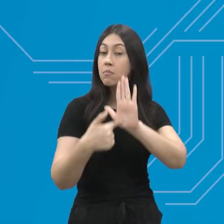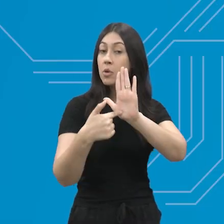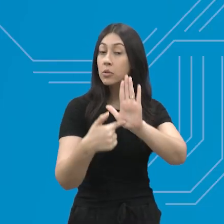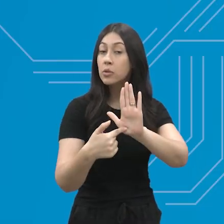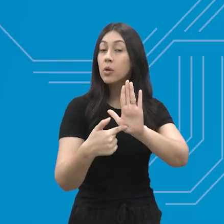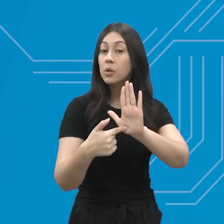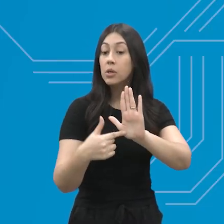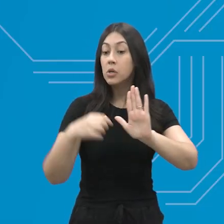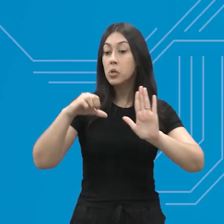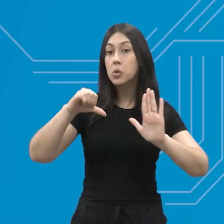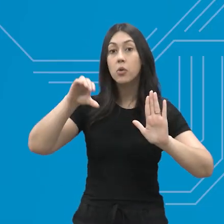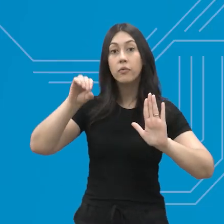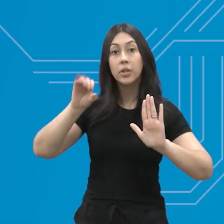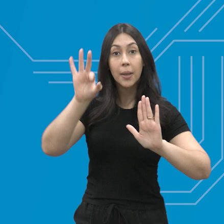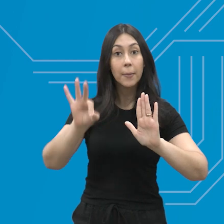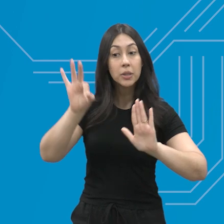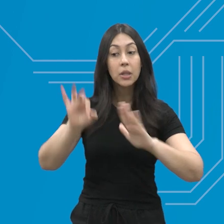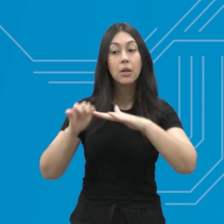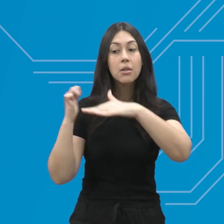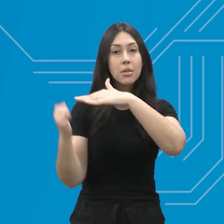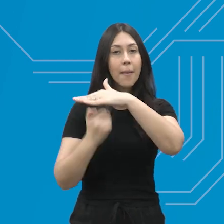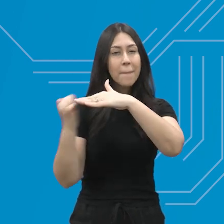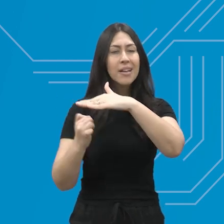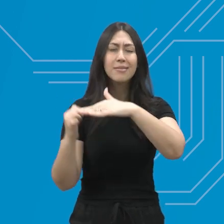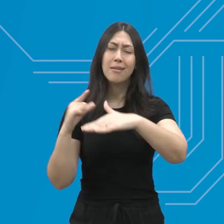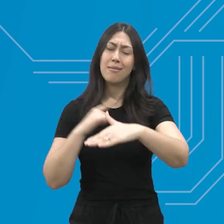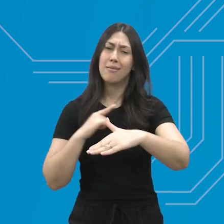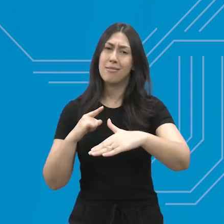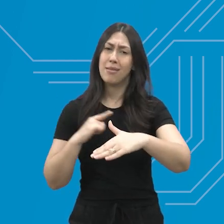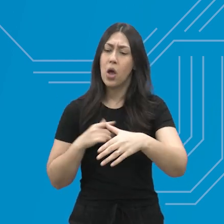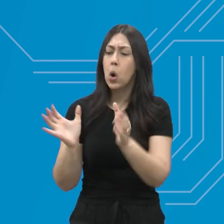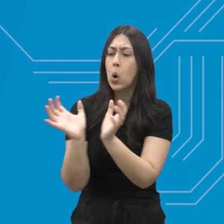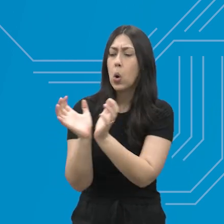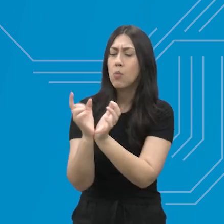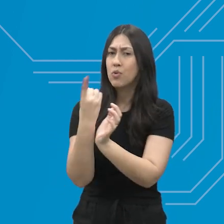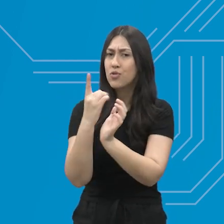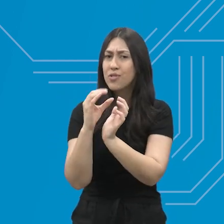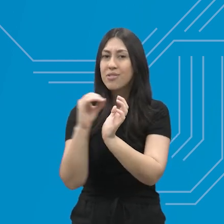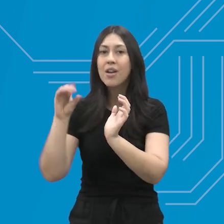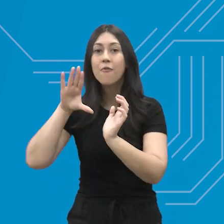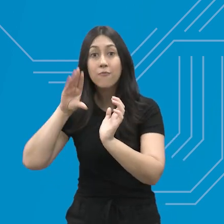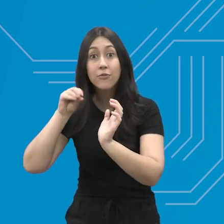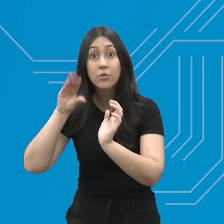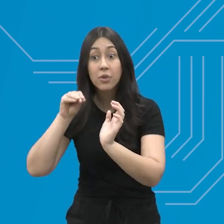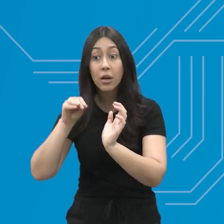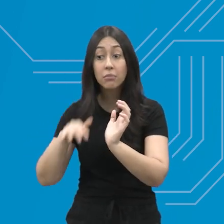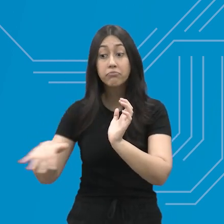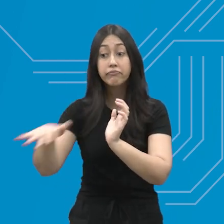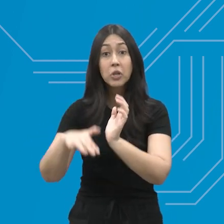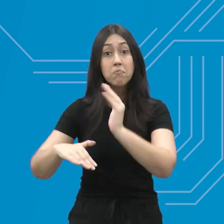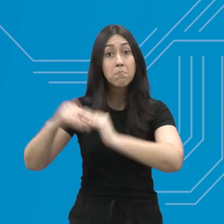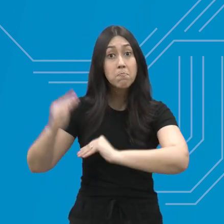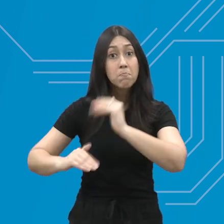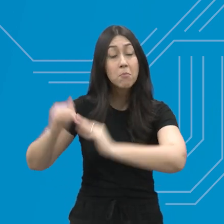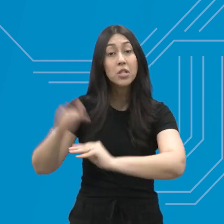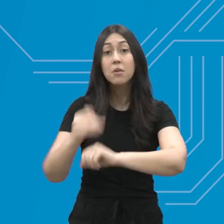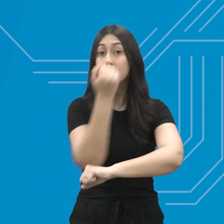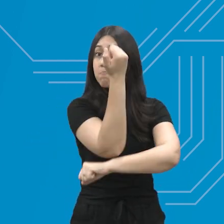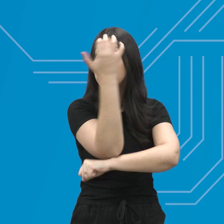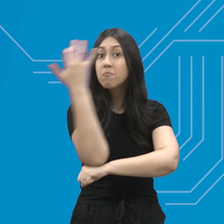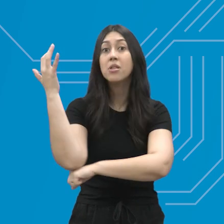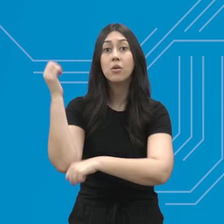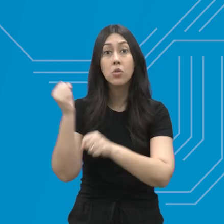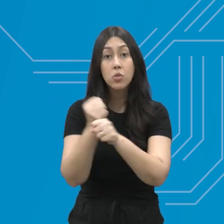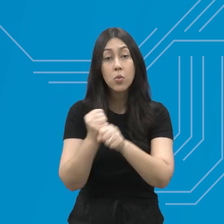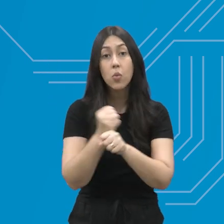IBGE mostrou que 90% das empresas do país com mais de 100 funcionários adotaram algum tipo de prática